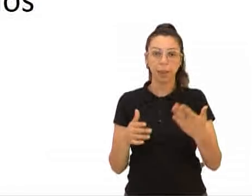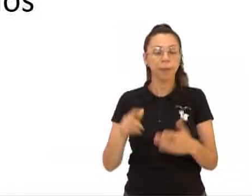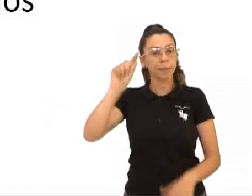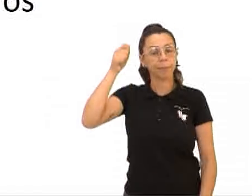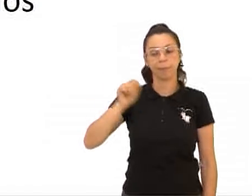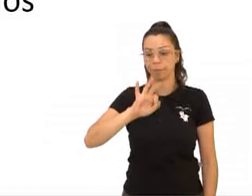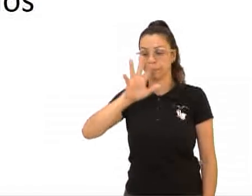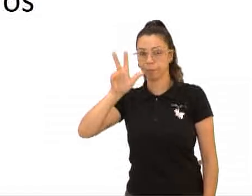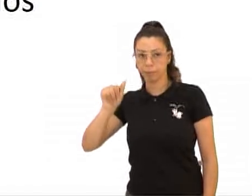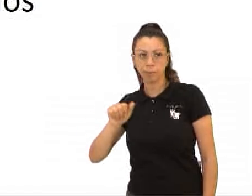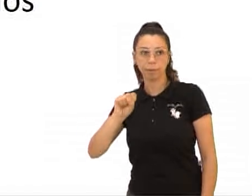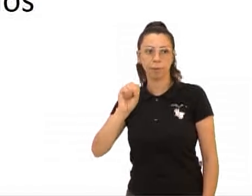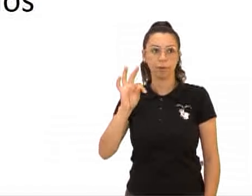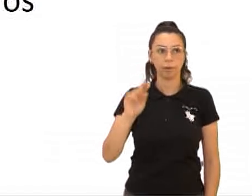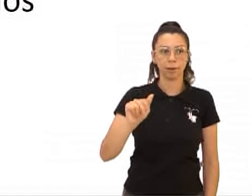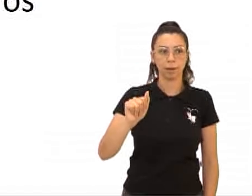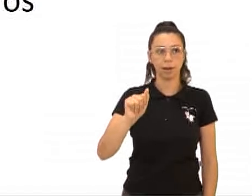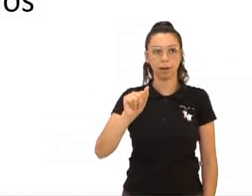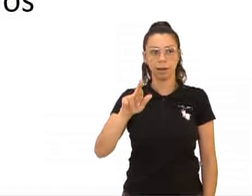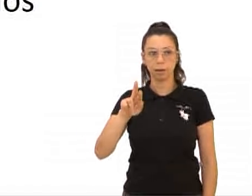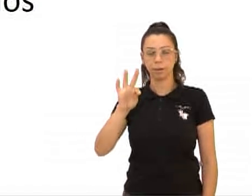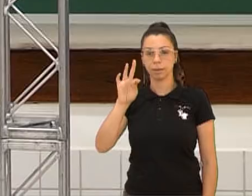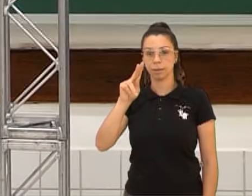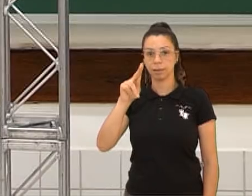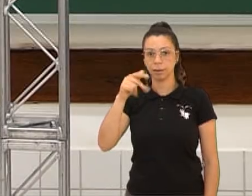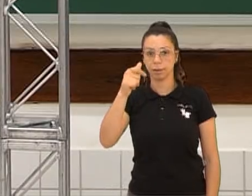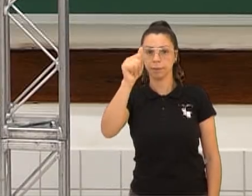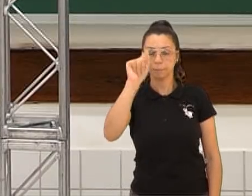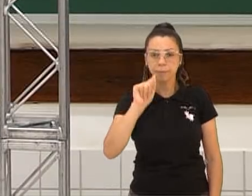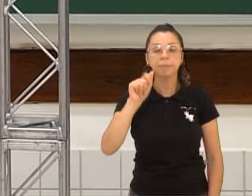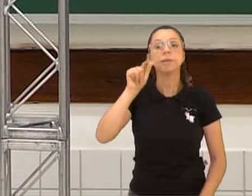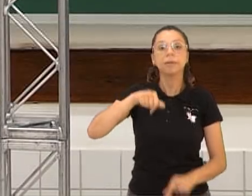elas existem agora, né? Temos duas importantes aqui,